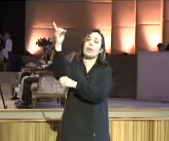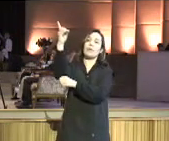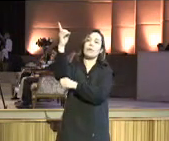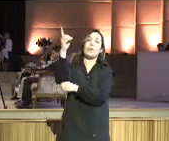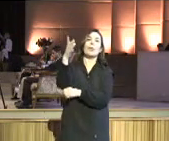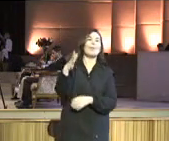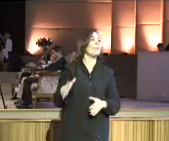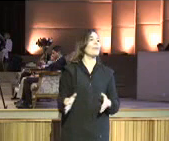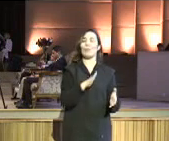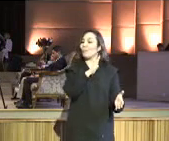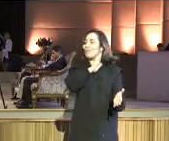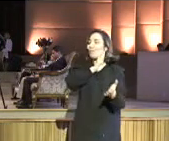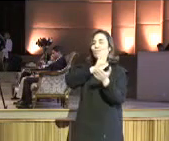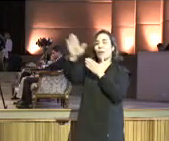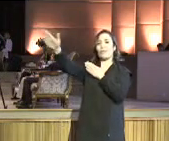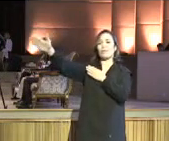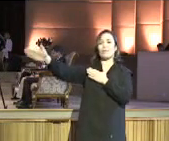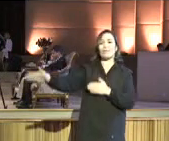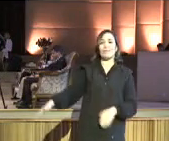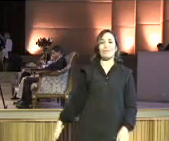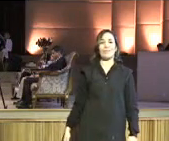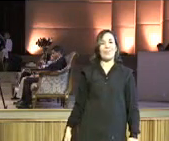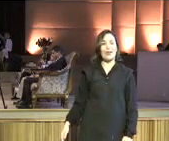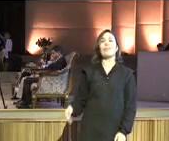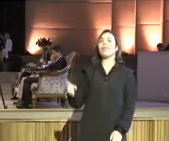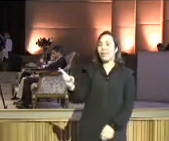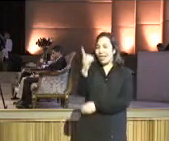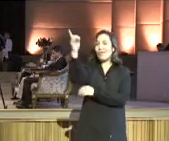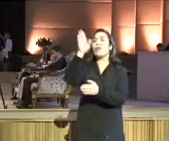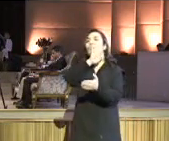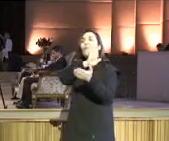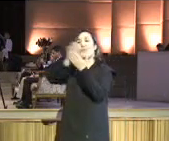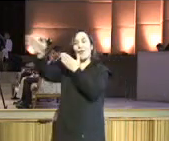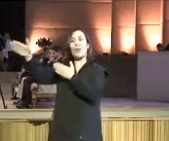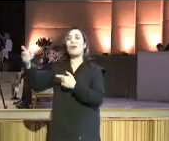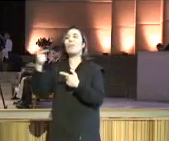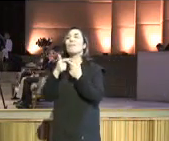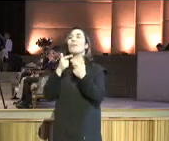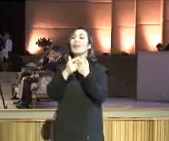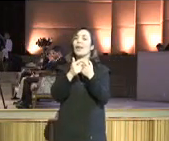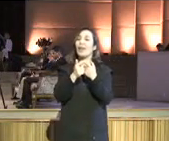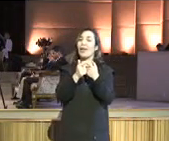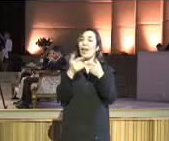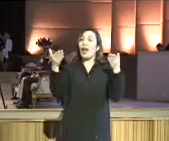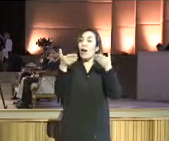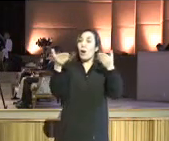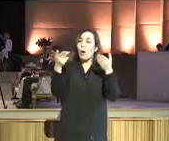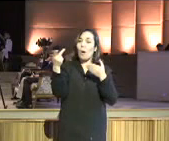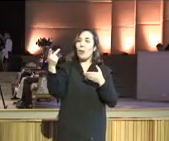da sua guarda pessoal, porque o restante do exército tinha ficado com Absalão.